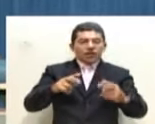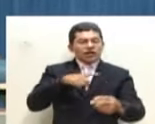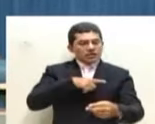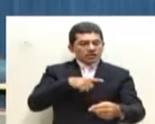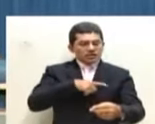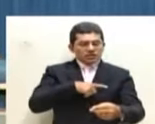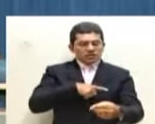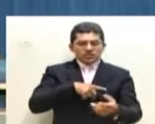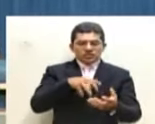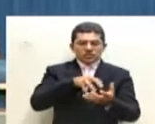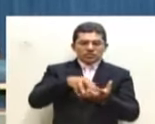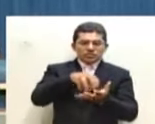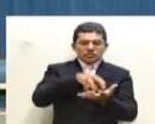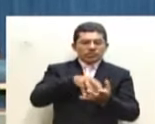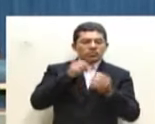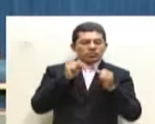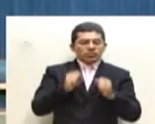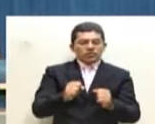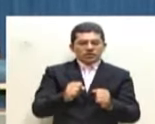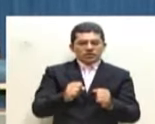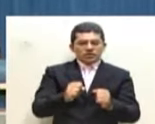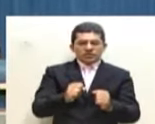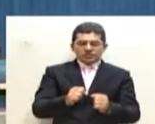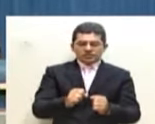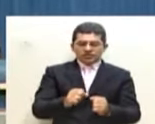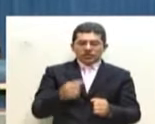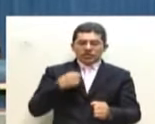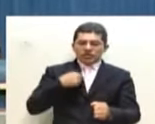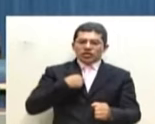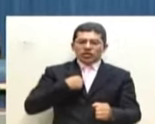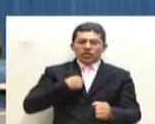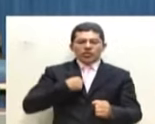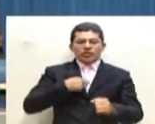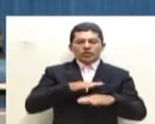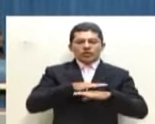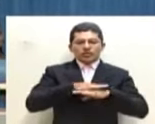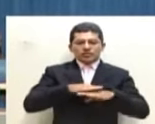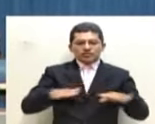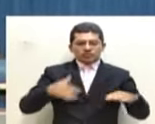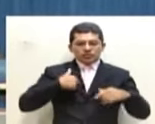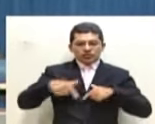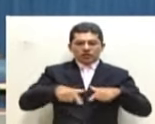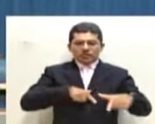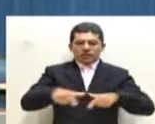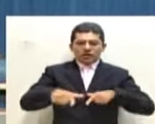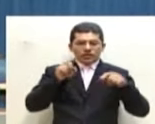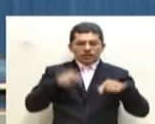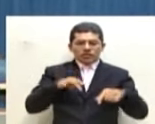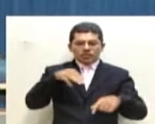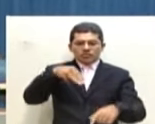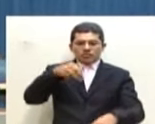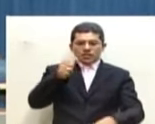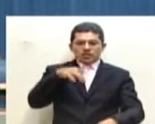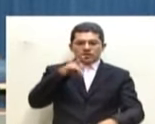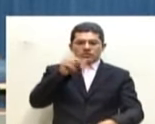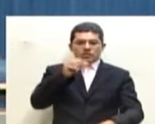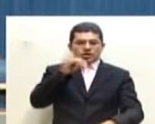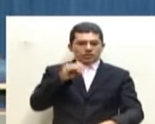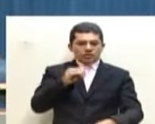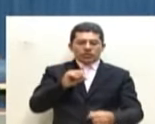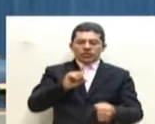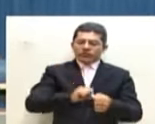concentra a maior parte do poder. E eu saio daqui com a consciência tranquila de que o meu mandato, em certa medida,